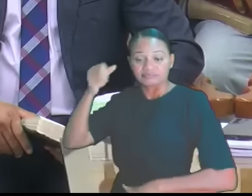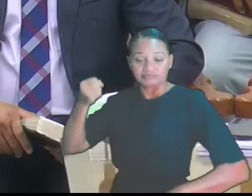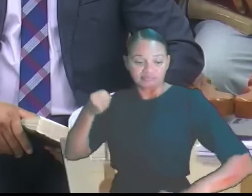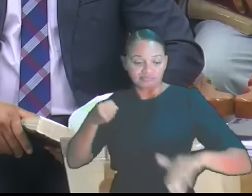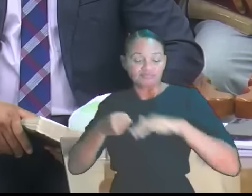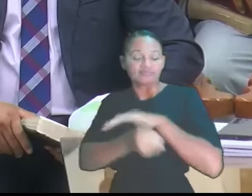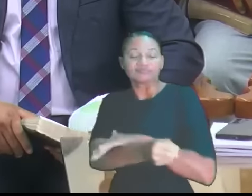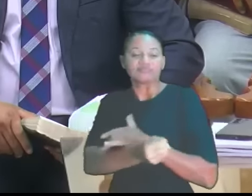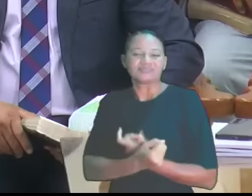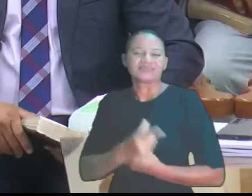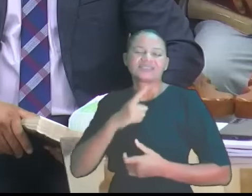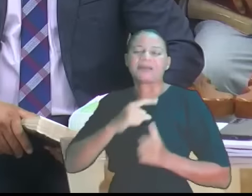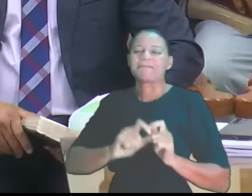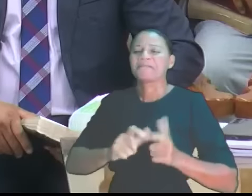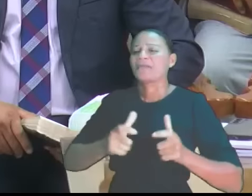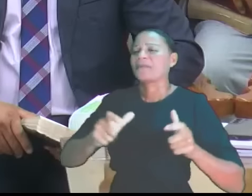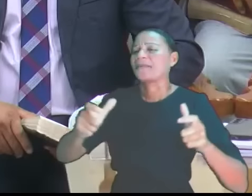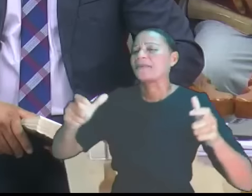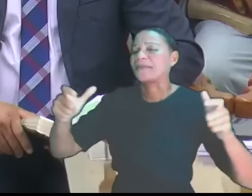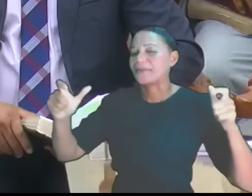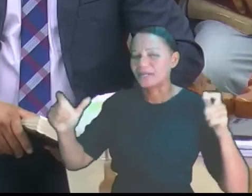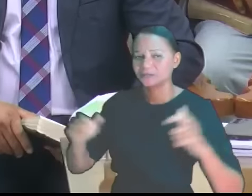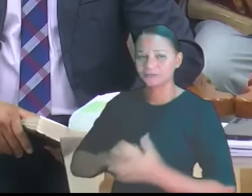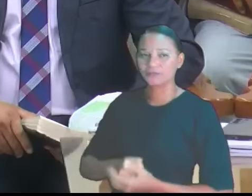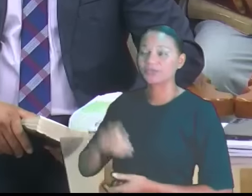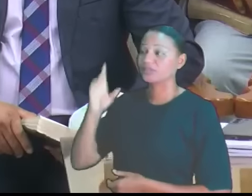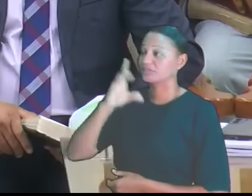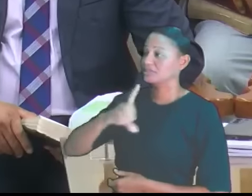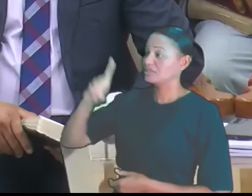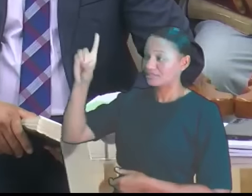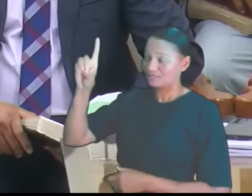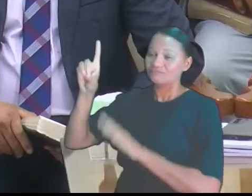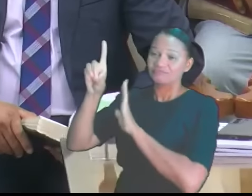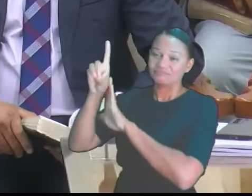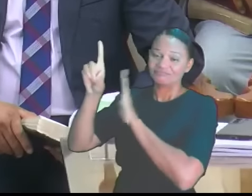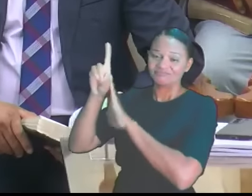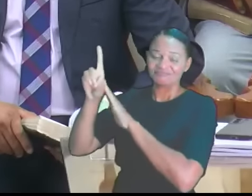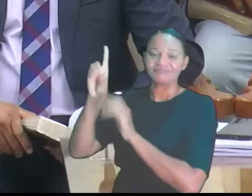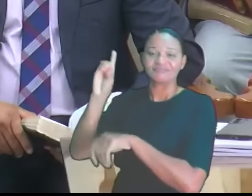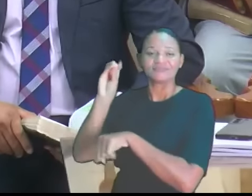em abundância. Deus é um Deus provedor.